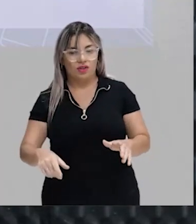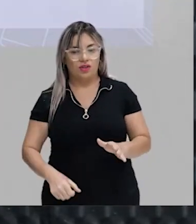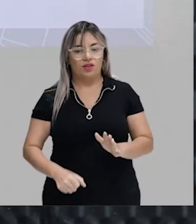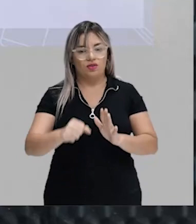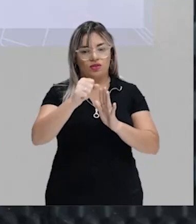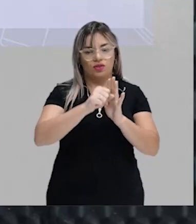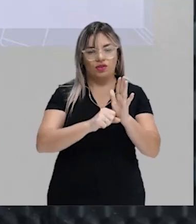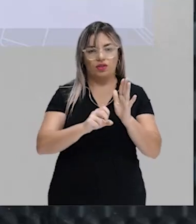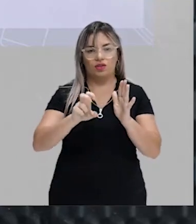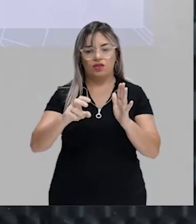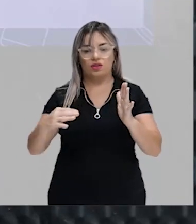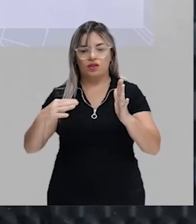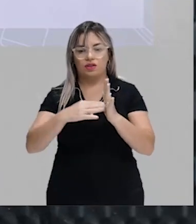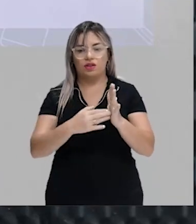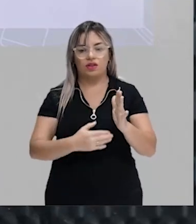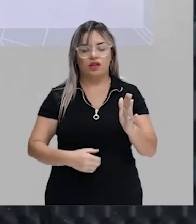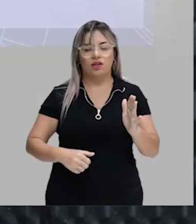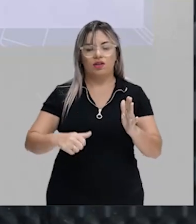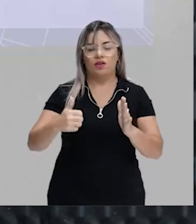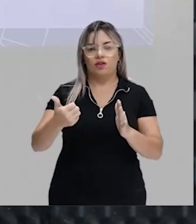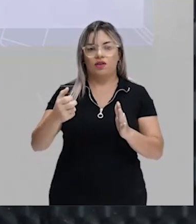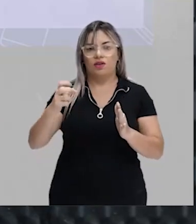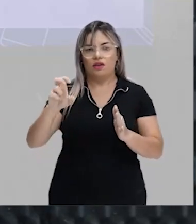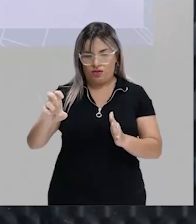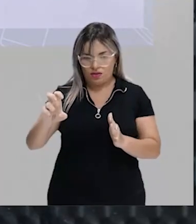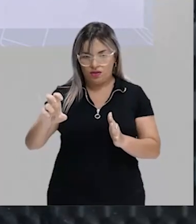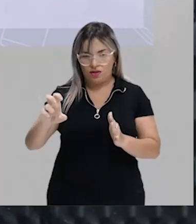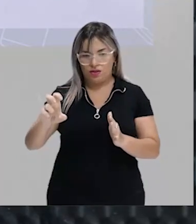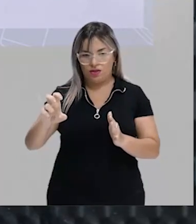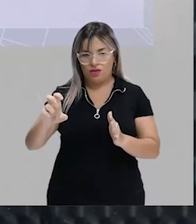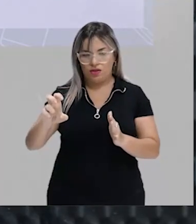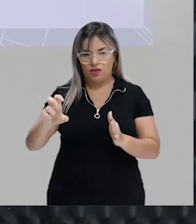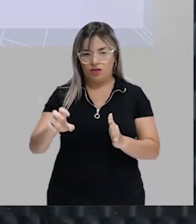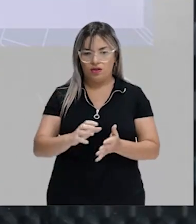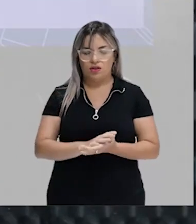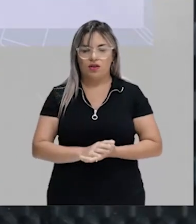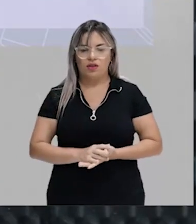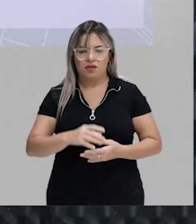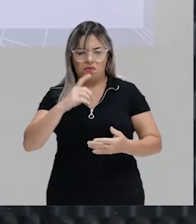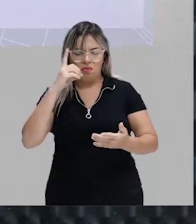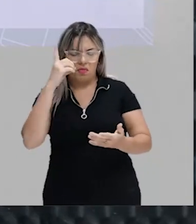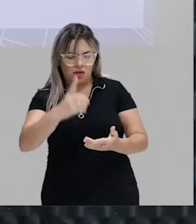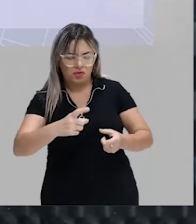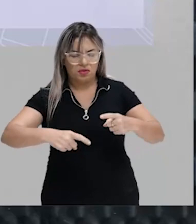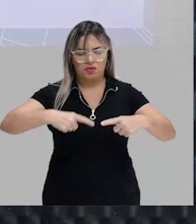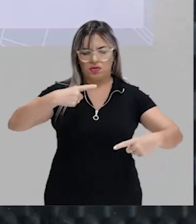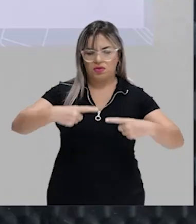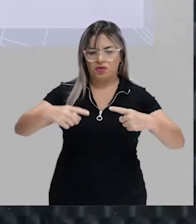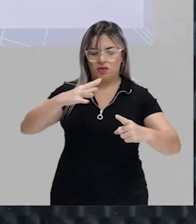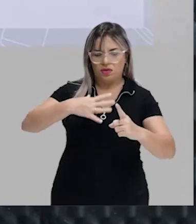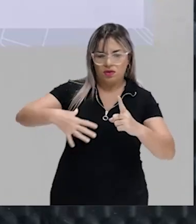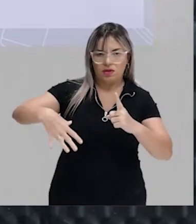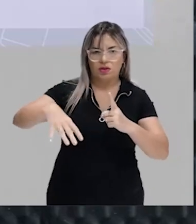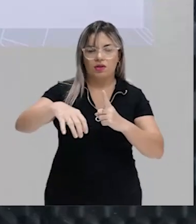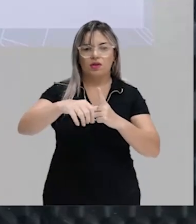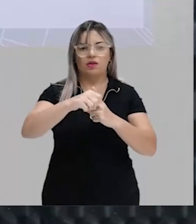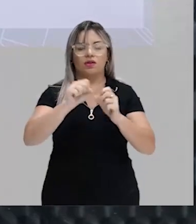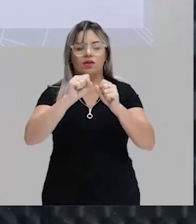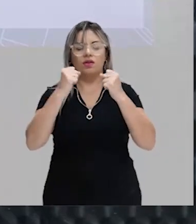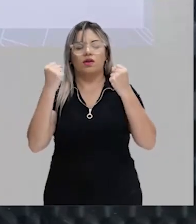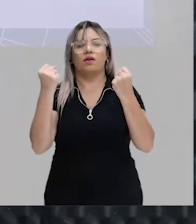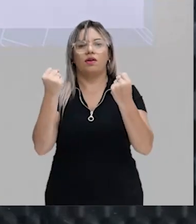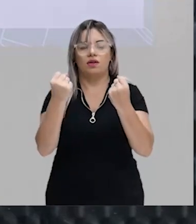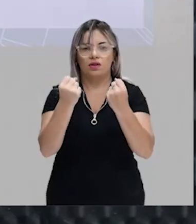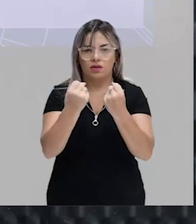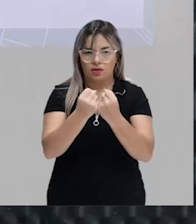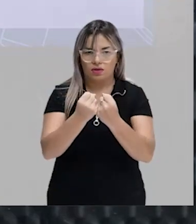a igreja comandou política e socialmente esta sociedade e acabou, né, a Igreja